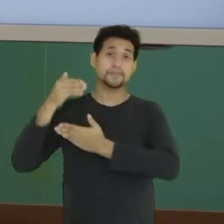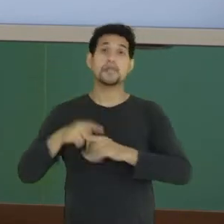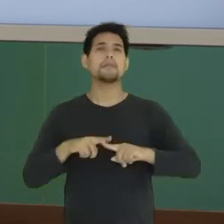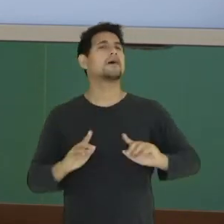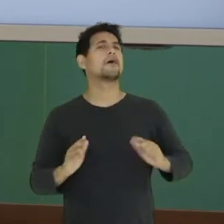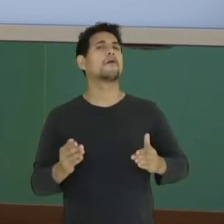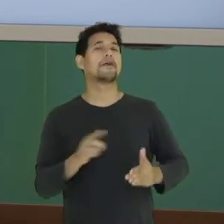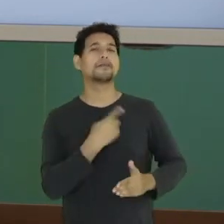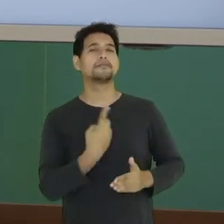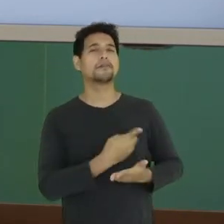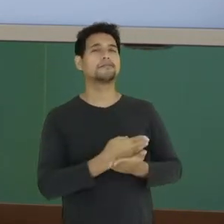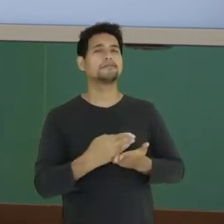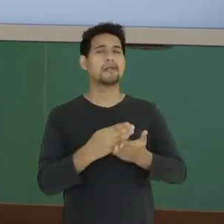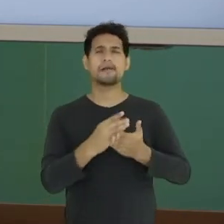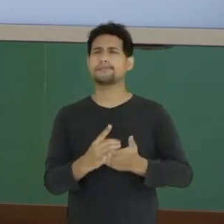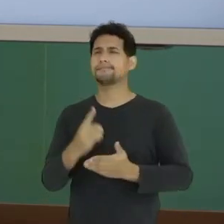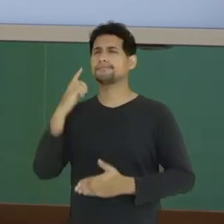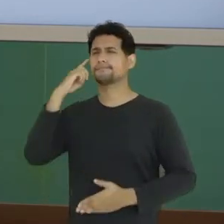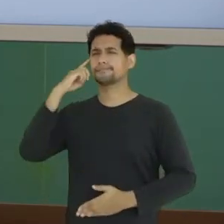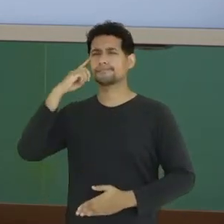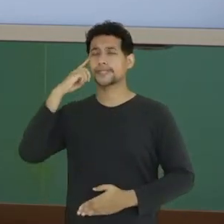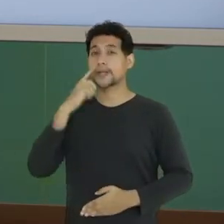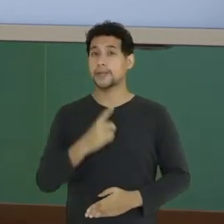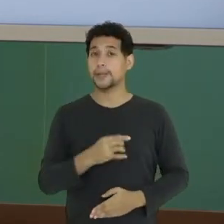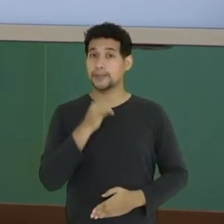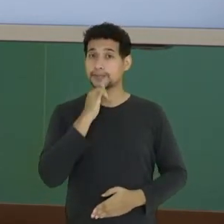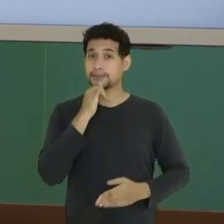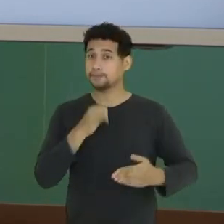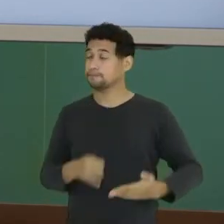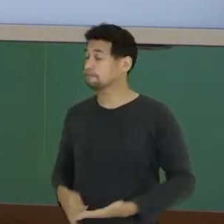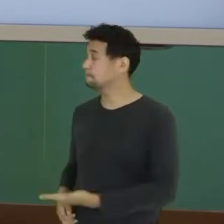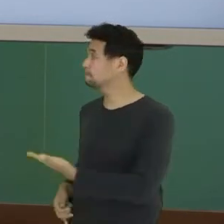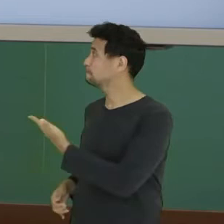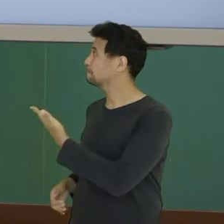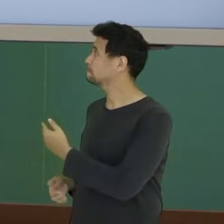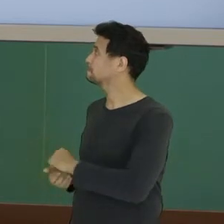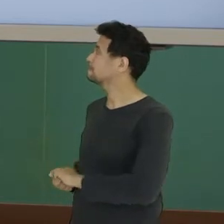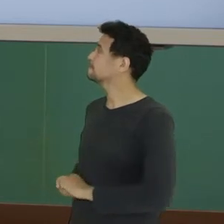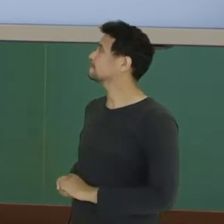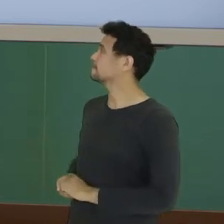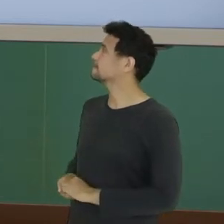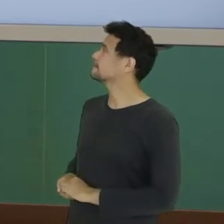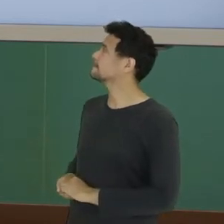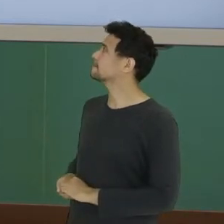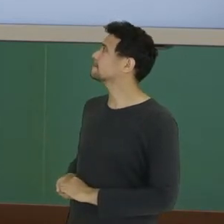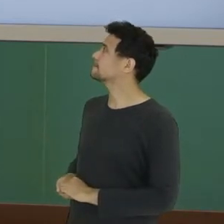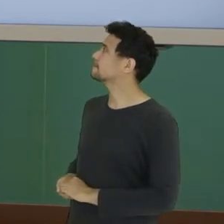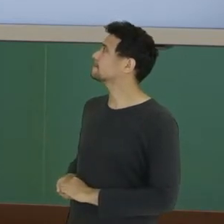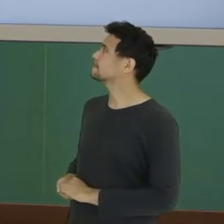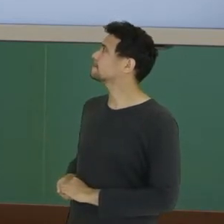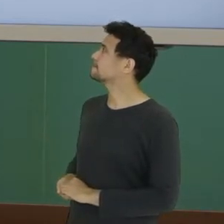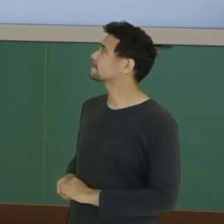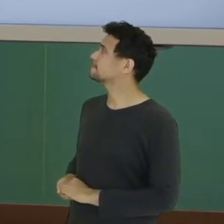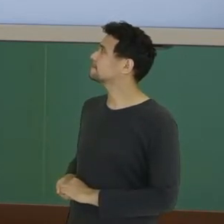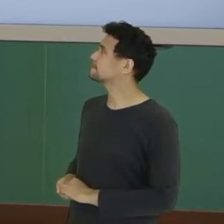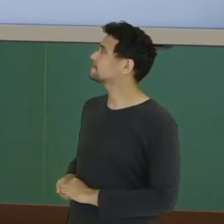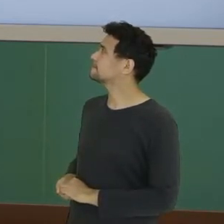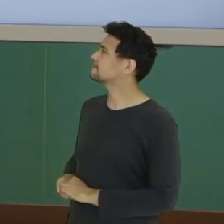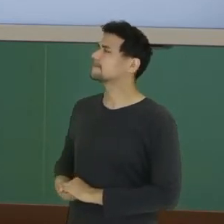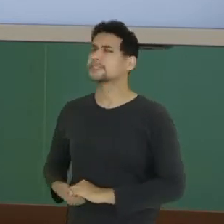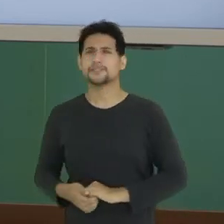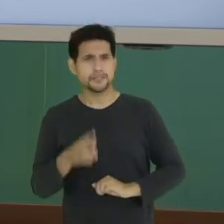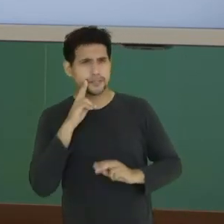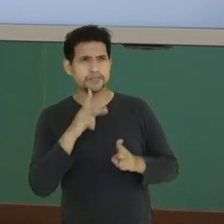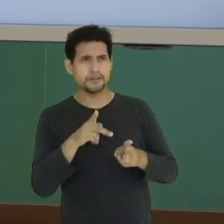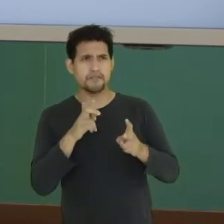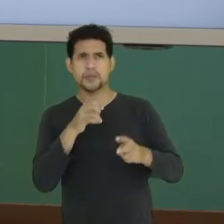com uma reflexão. Vejam só essa questão aqui, ó. Você já ouviu a expressão política, futebol e religião